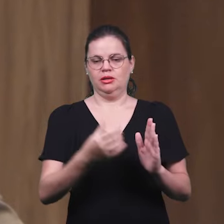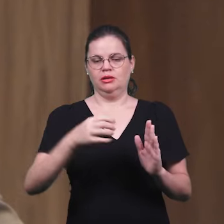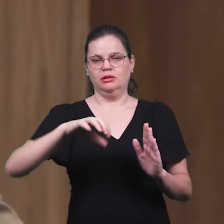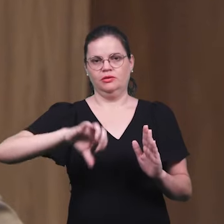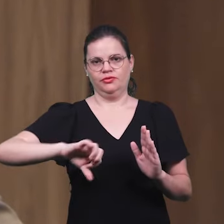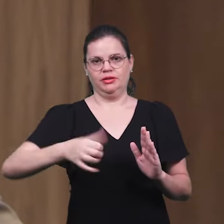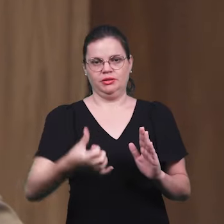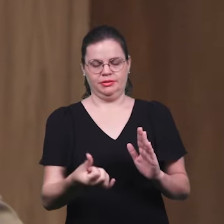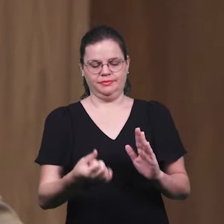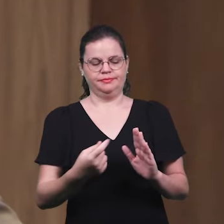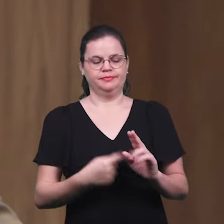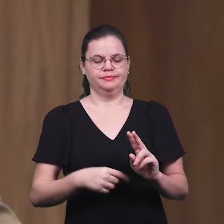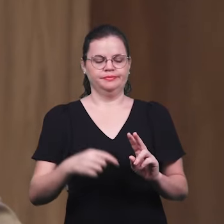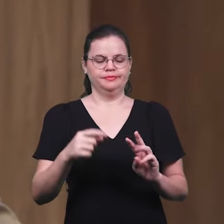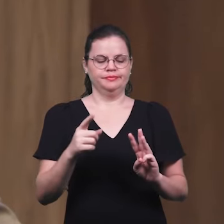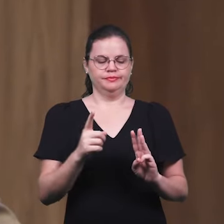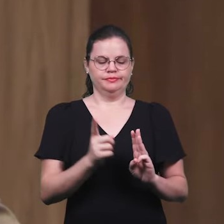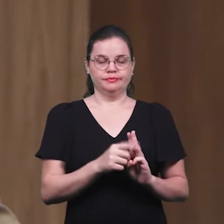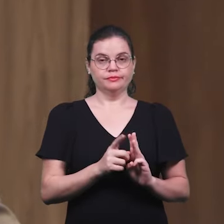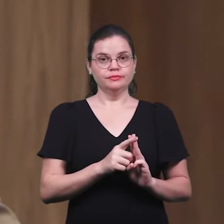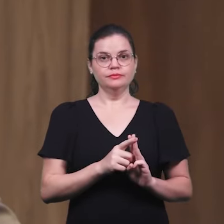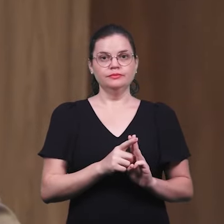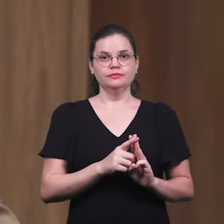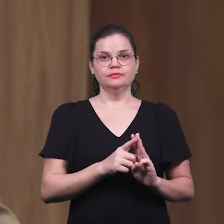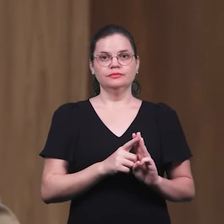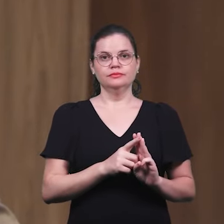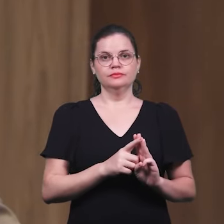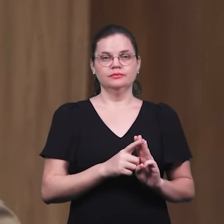né? Então, veio Domiciano,